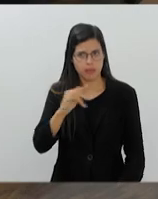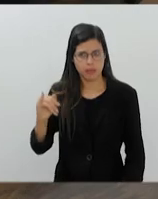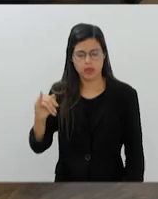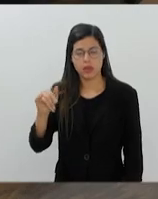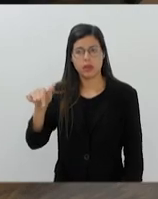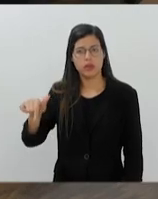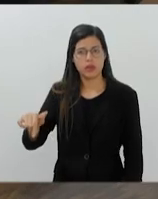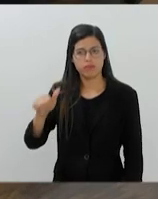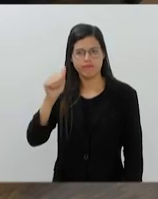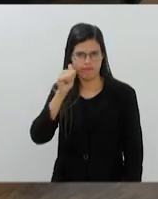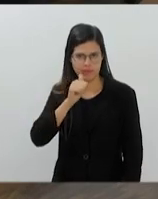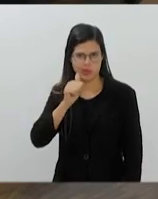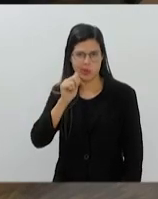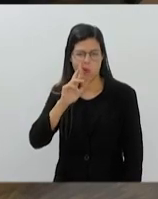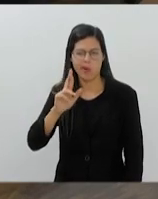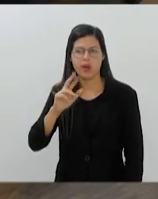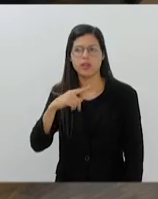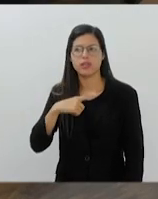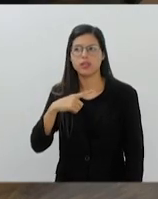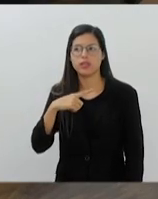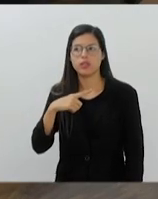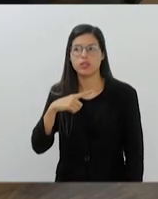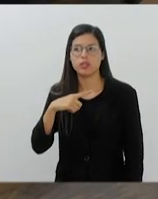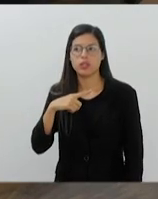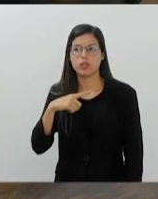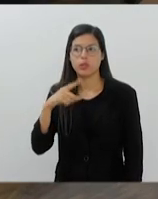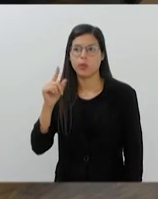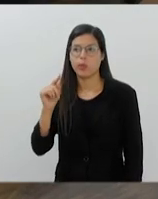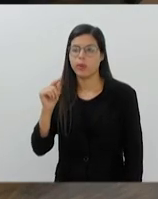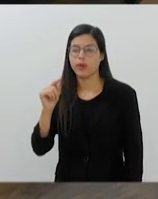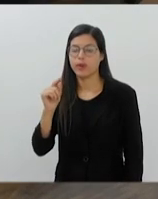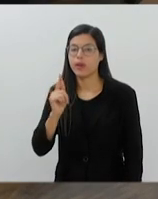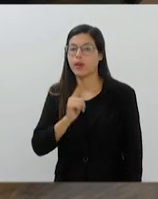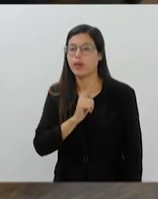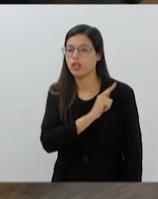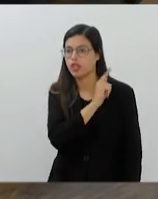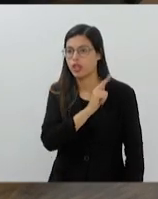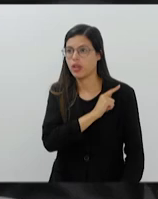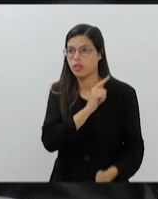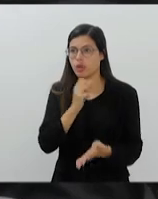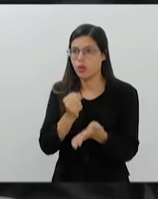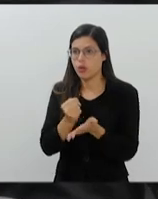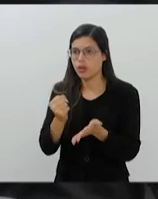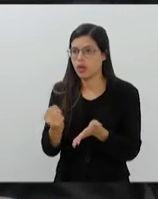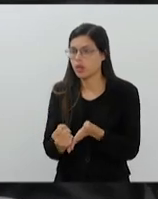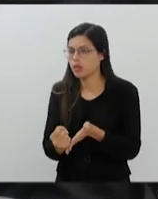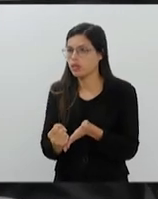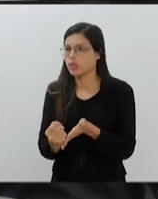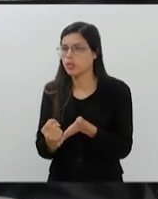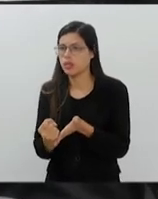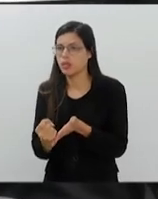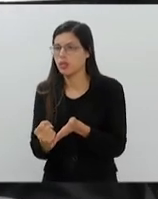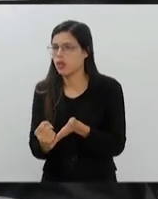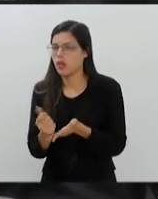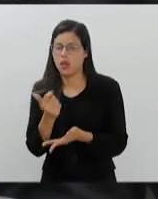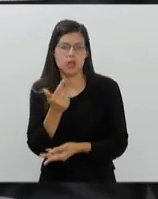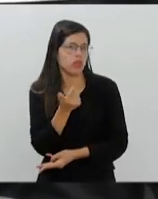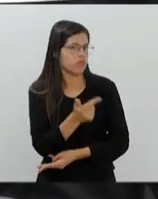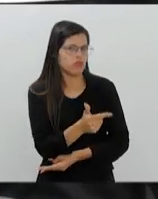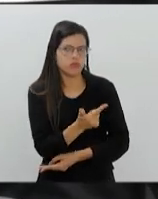tinha ingerência sobre as contratações então aqui não se trata de fuxico não se trata de tr